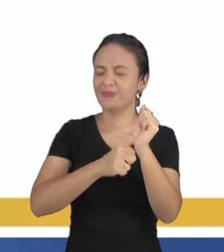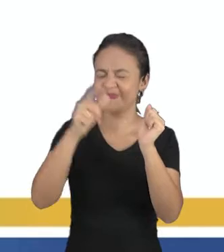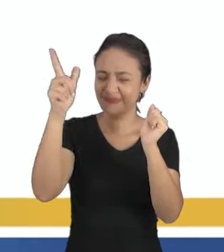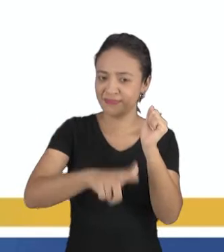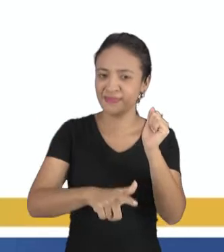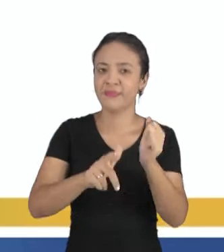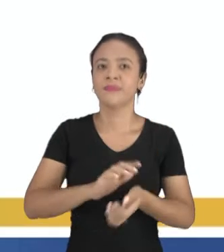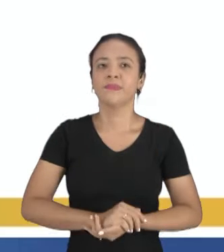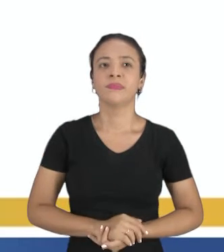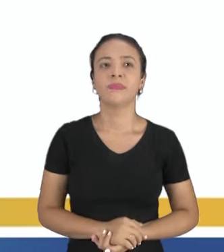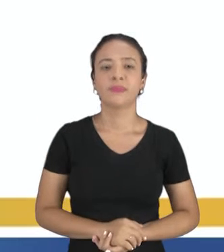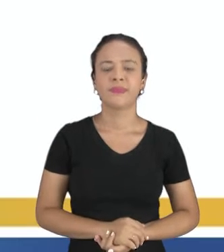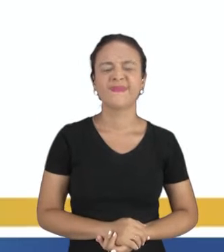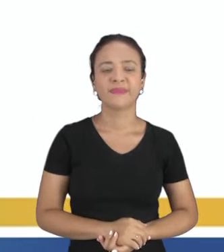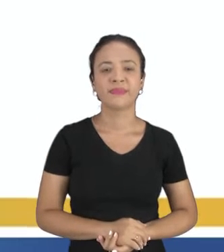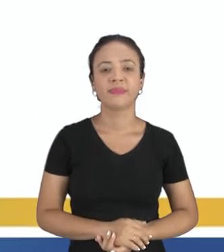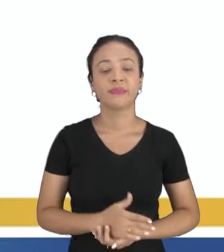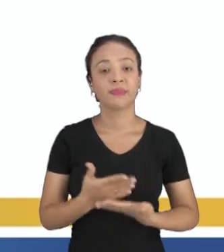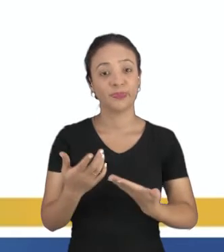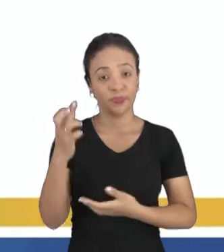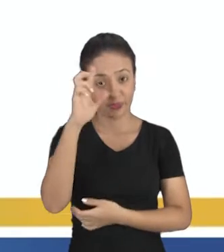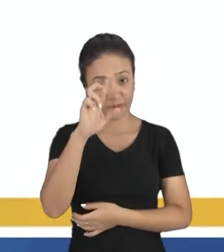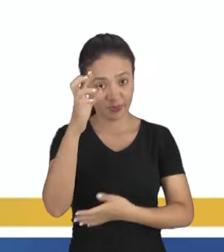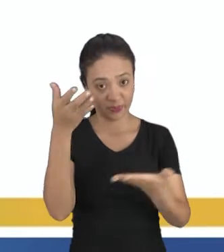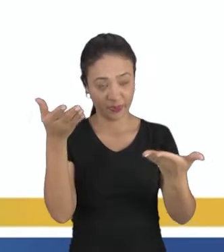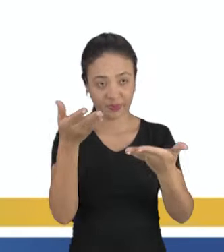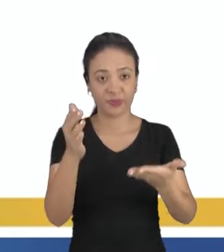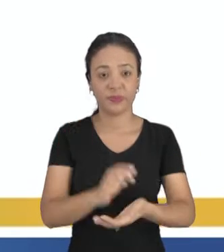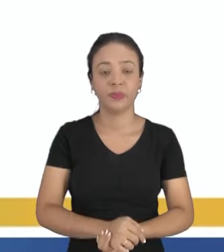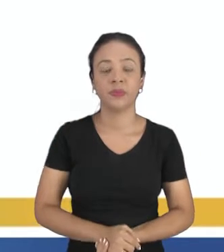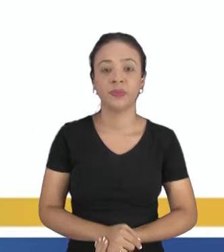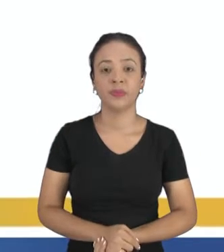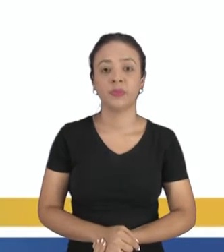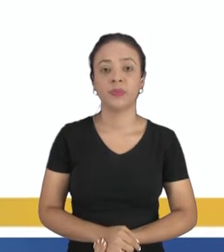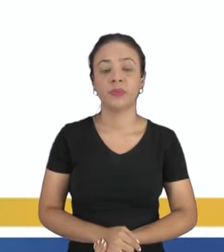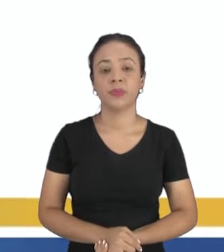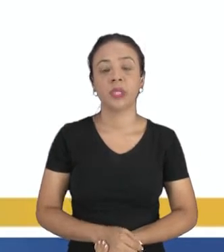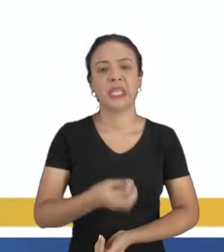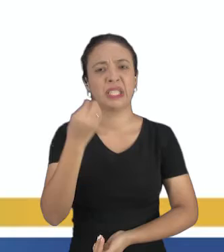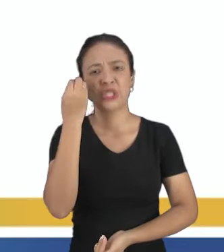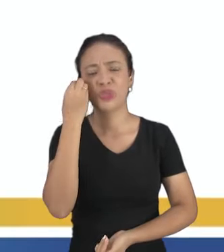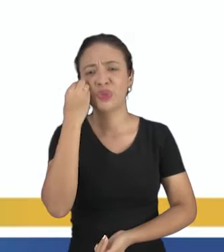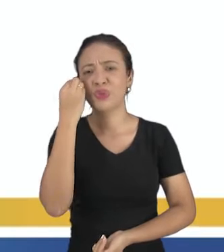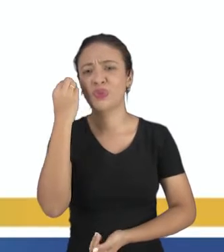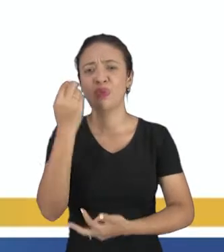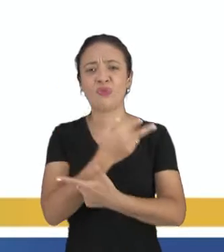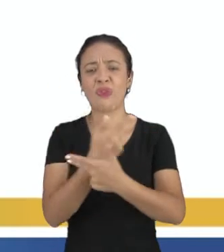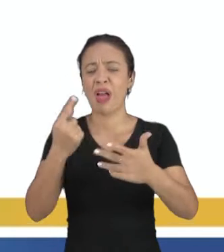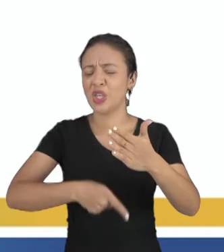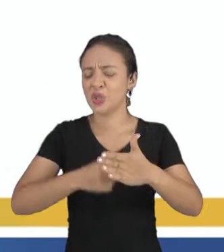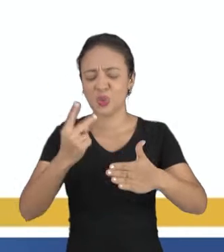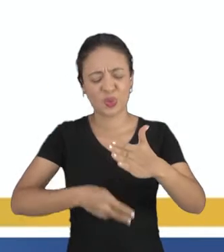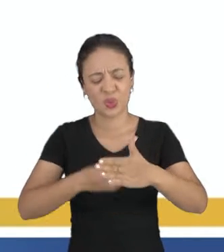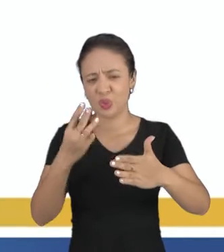novamente. Observe que teve várias tentativas, não foi só